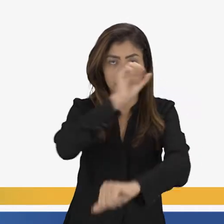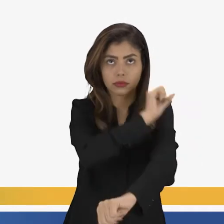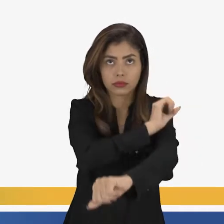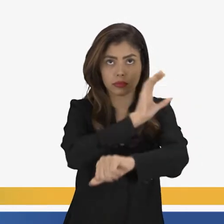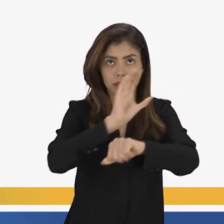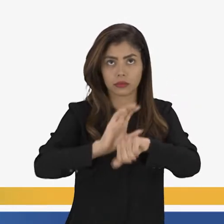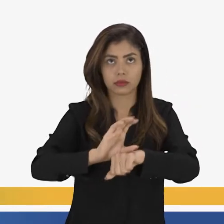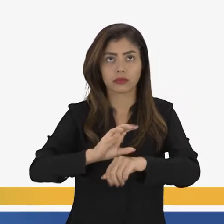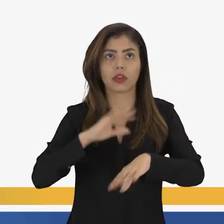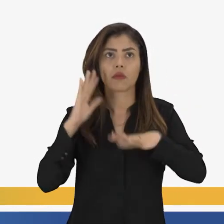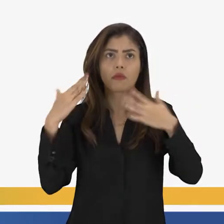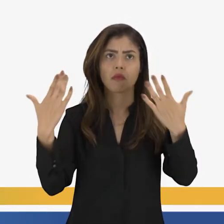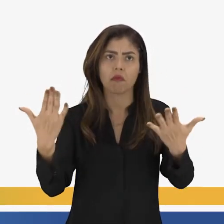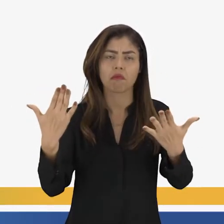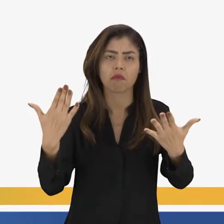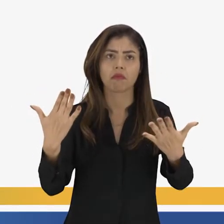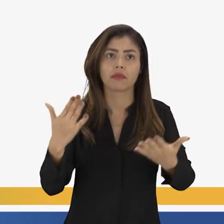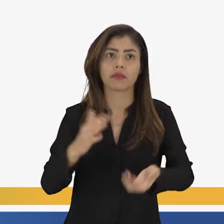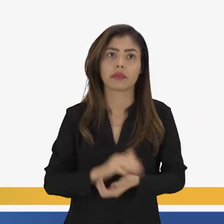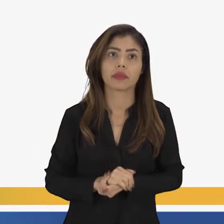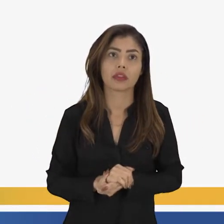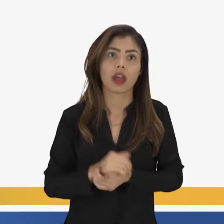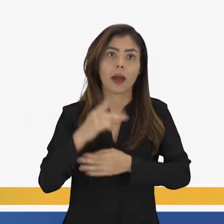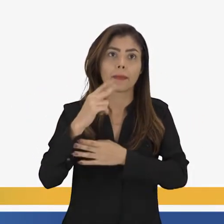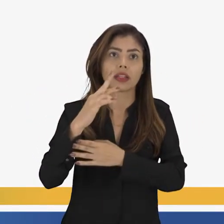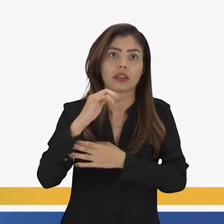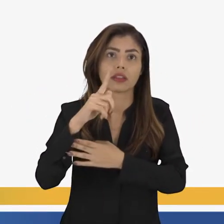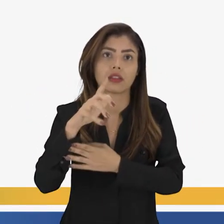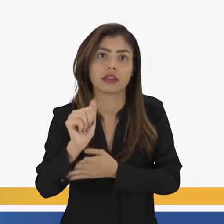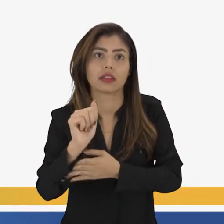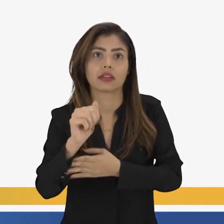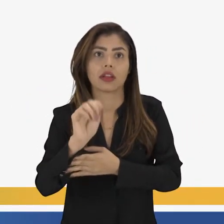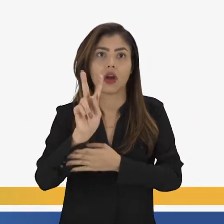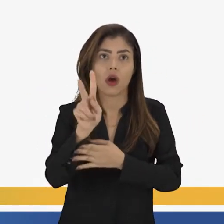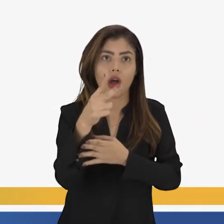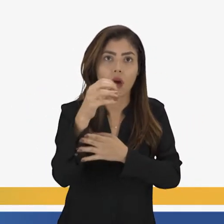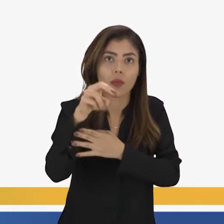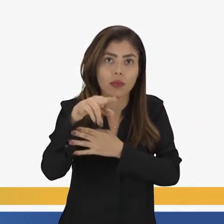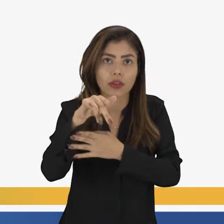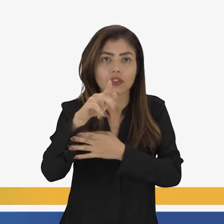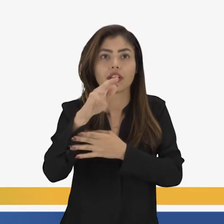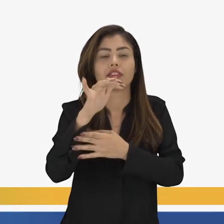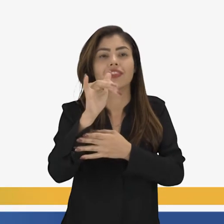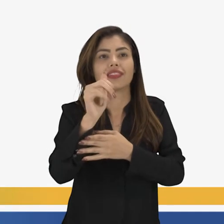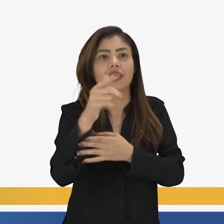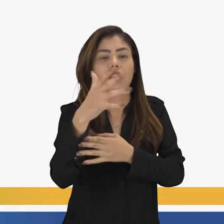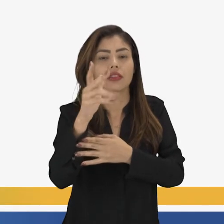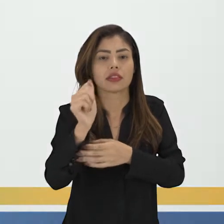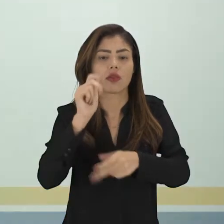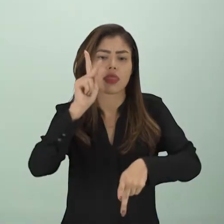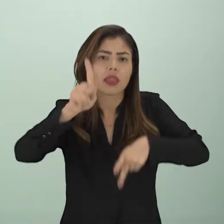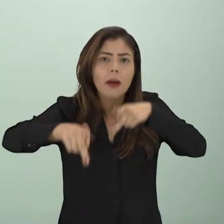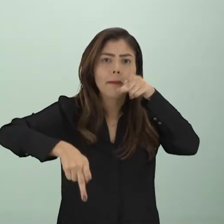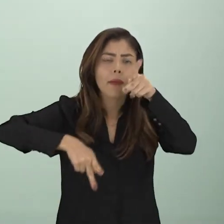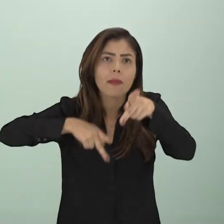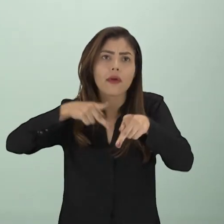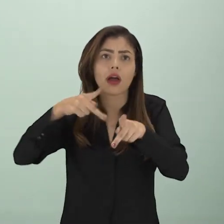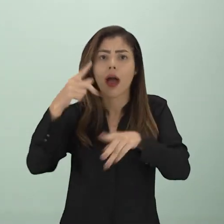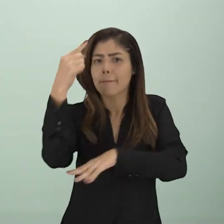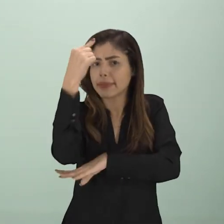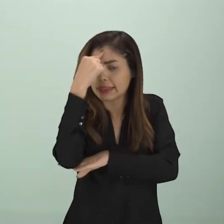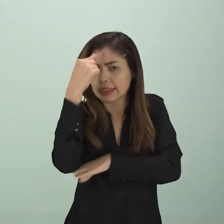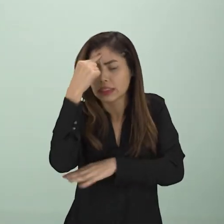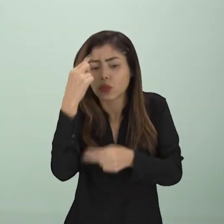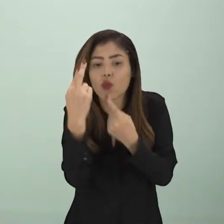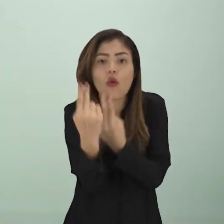são essas características, né? A padronização, a homogeneização da população, para que todo mundo